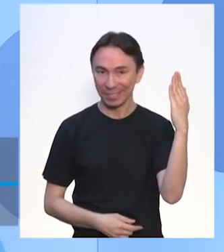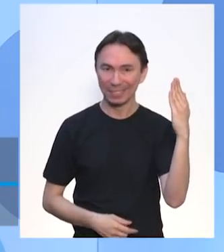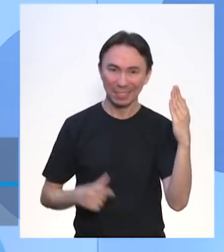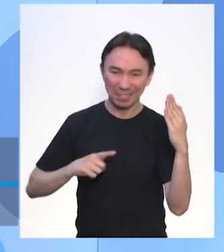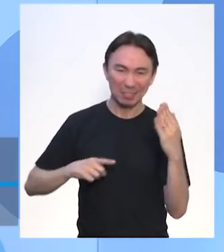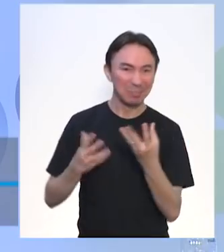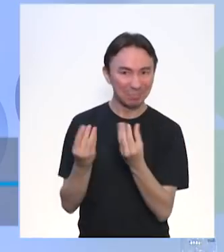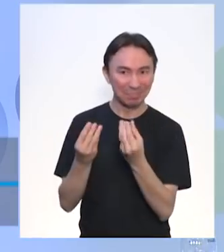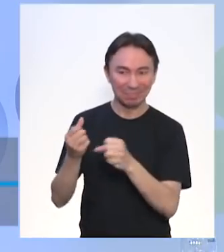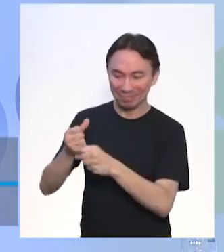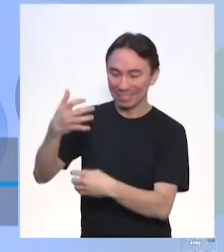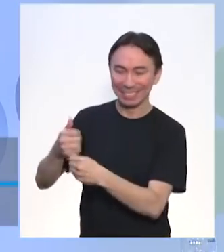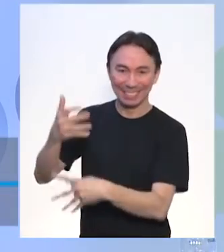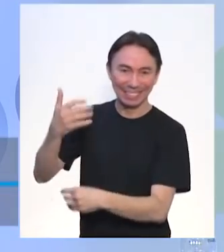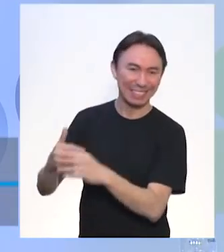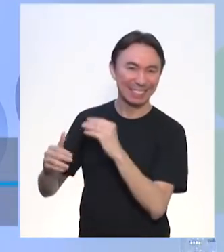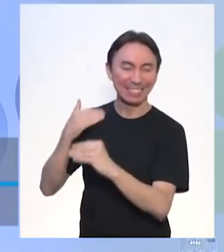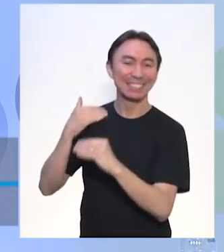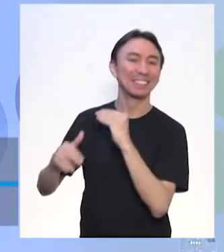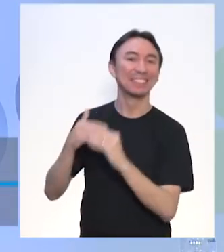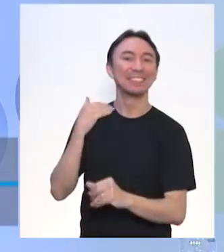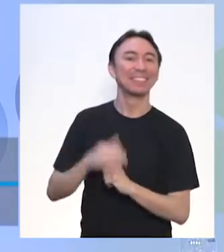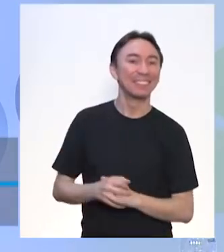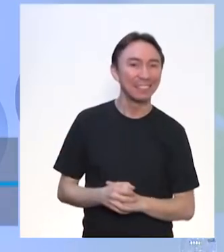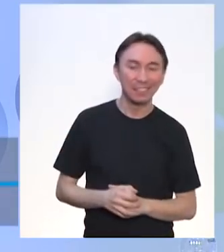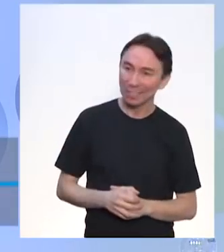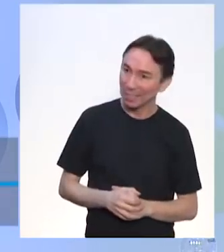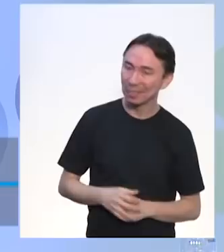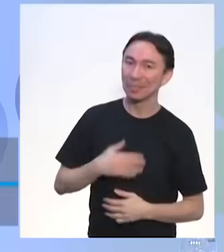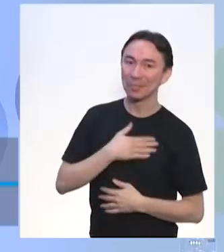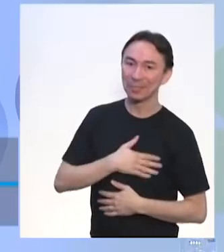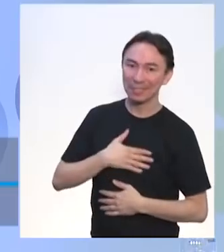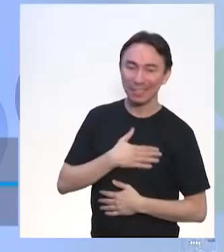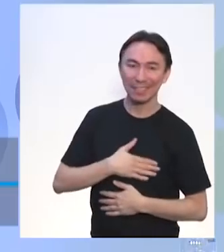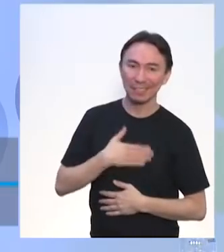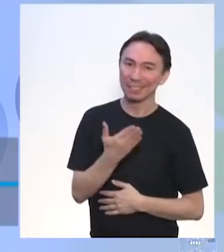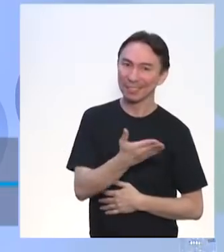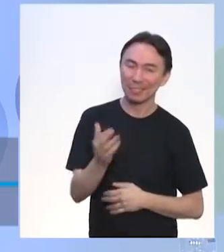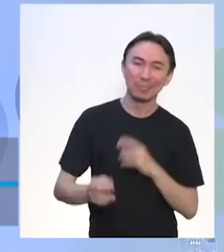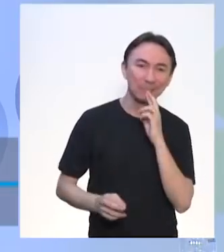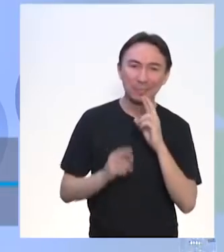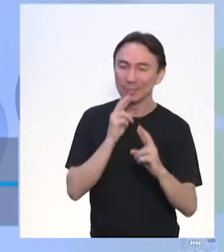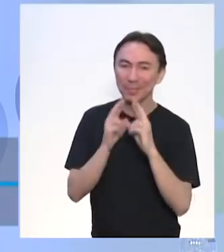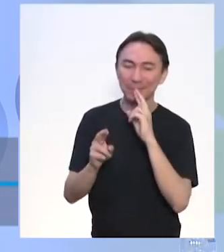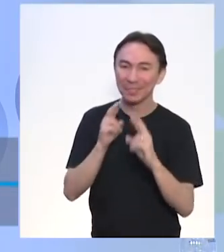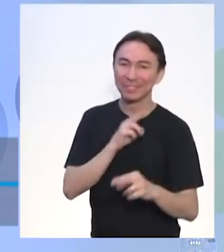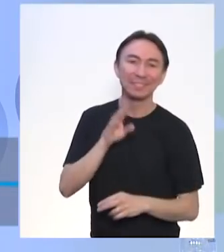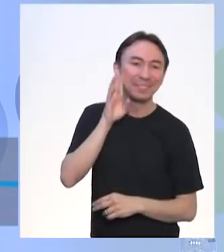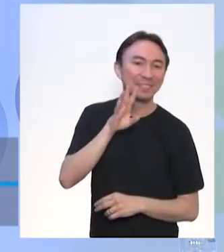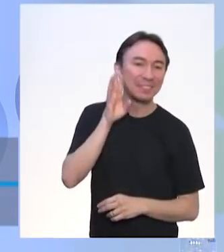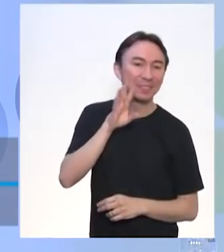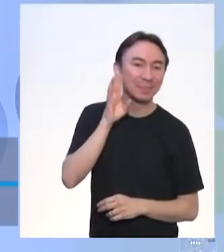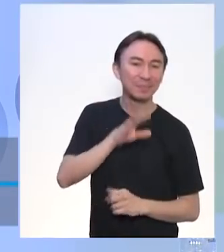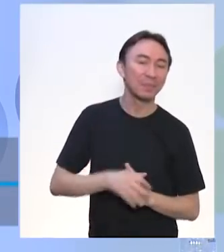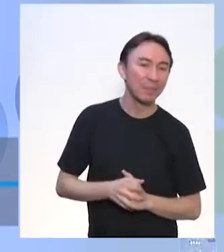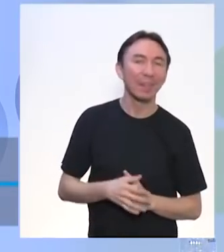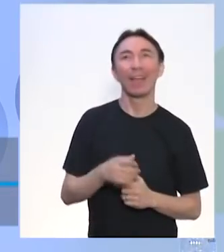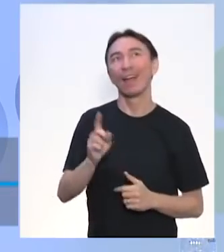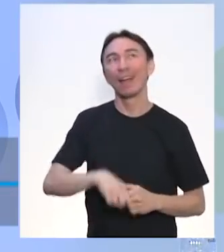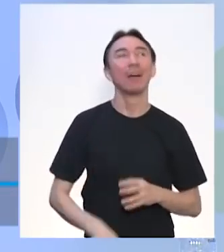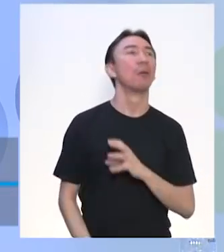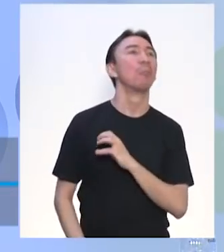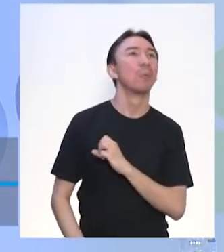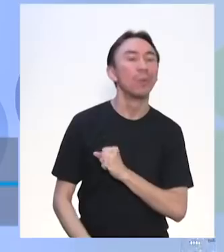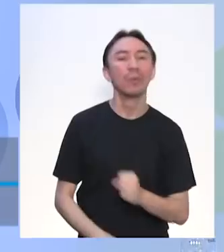interação. Que interessante. Gostei, pessoal. Vocês trouxeram respostas bem bacanas, né? Então, o amor,